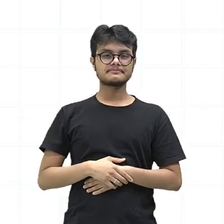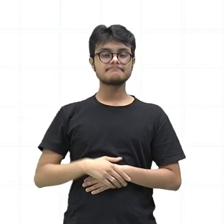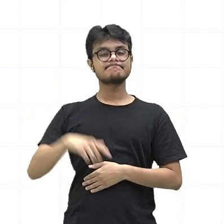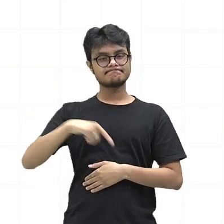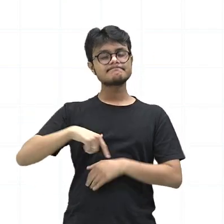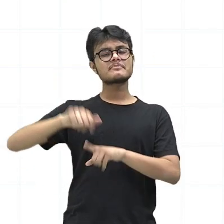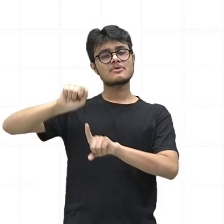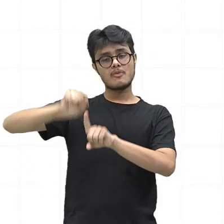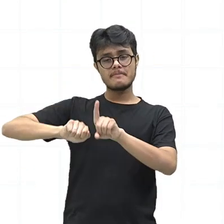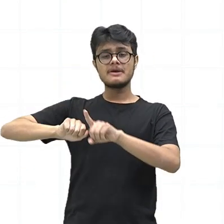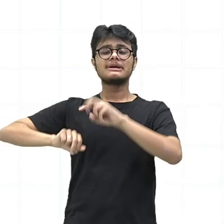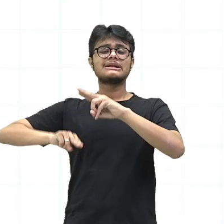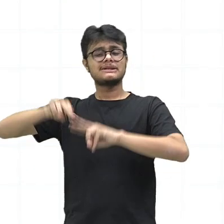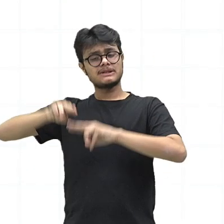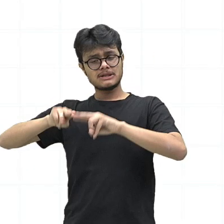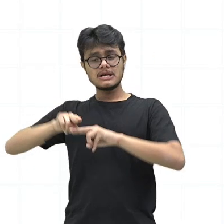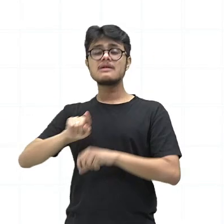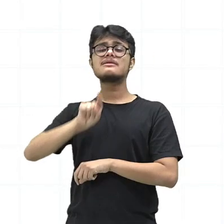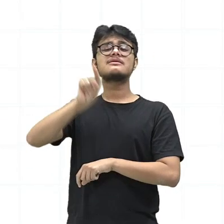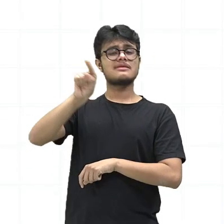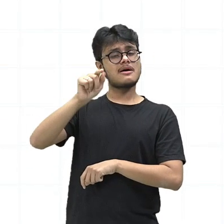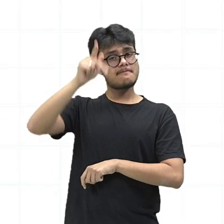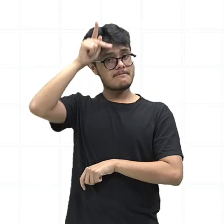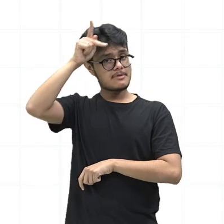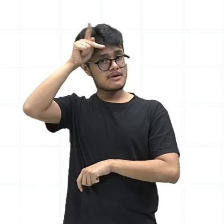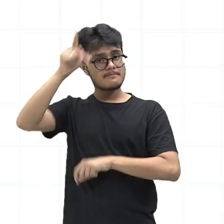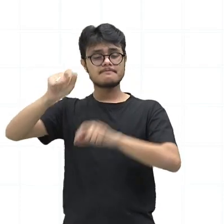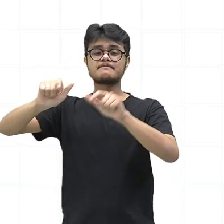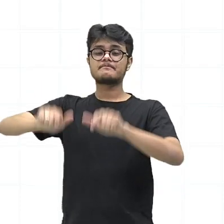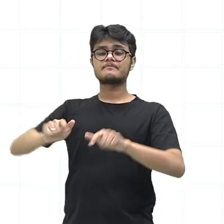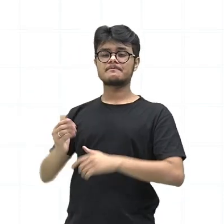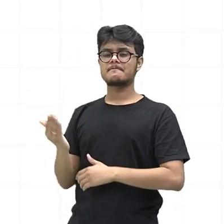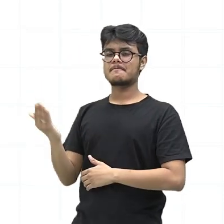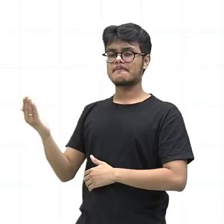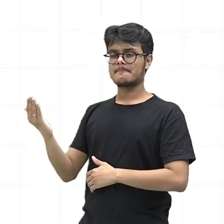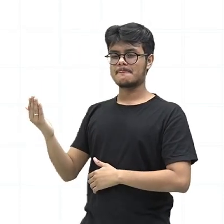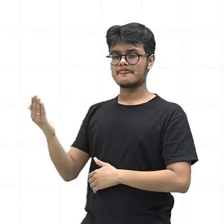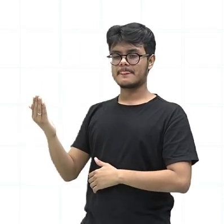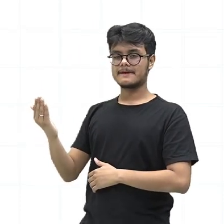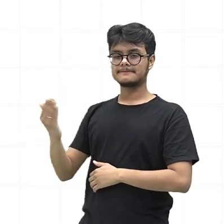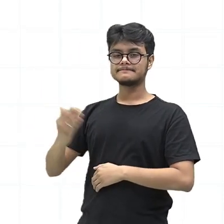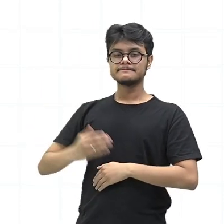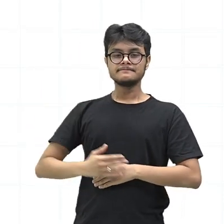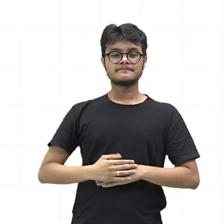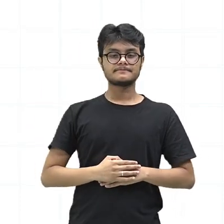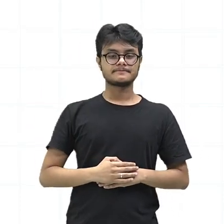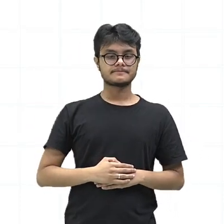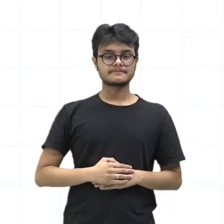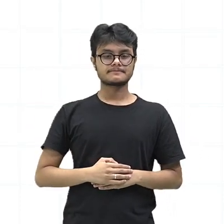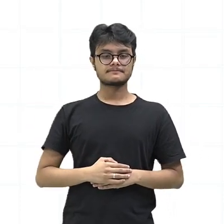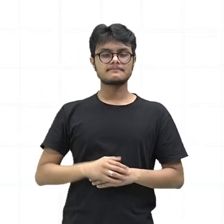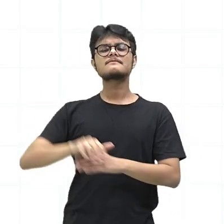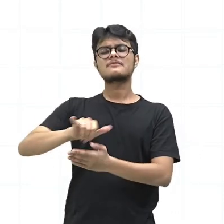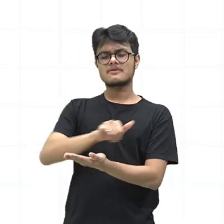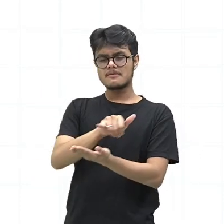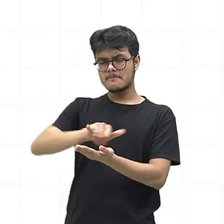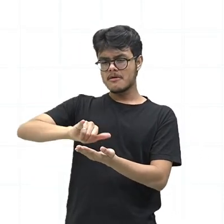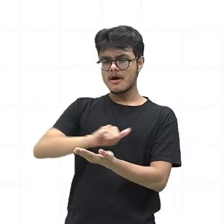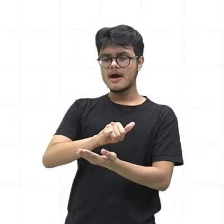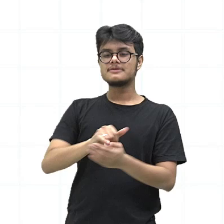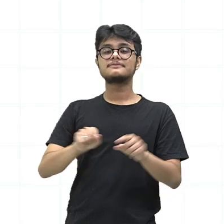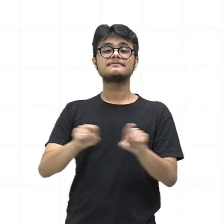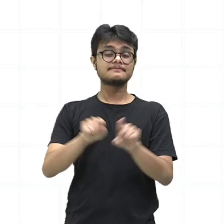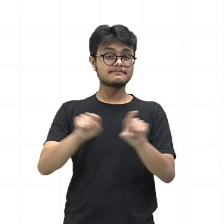de junho, lá em Parintins. Olha aí a imagem do Festival Folclórico de Parintins, que aí traz, ele